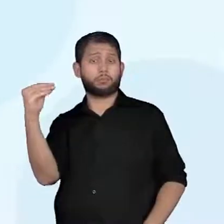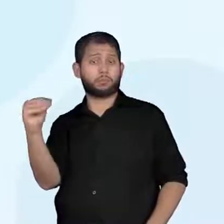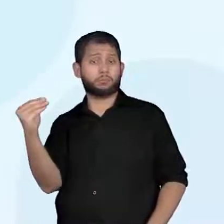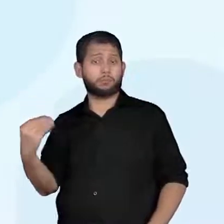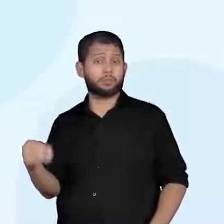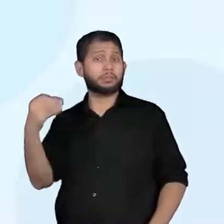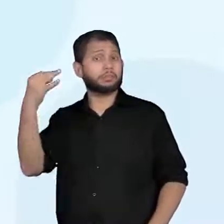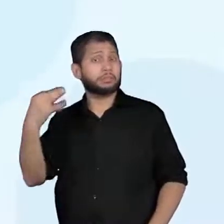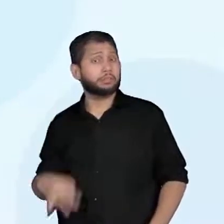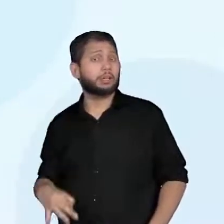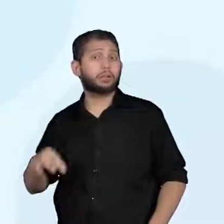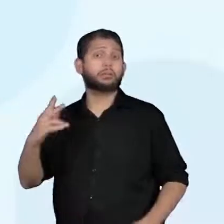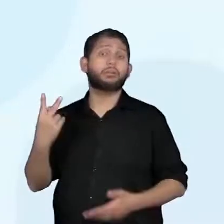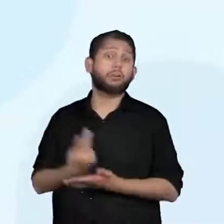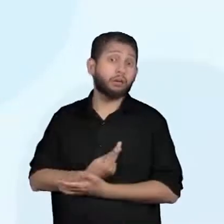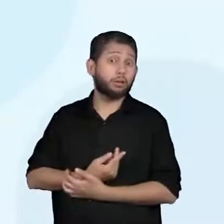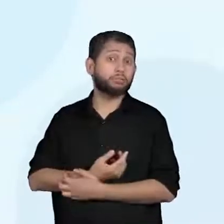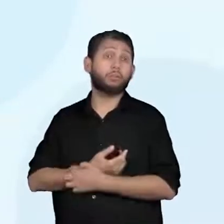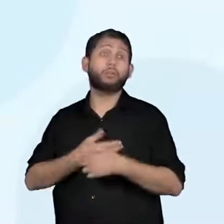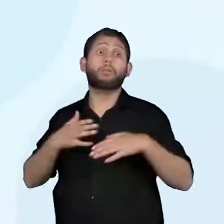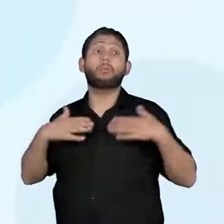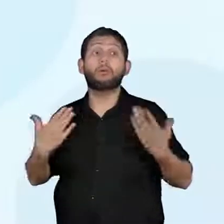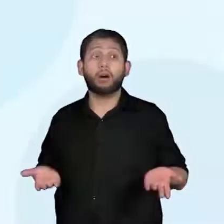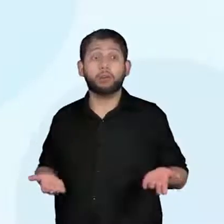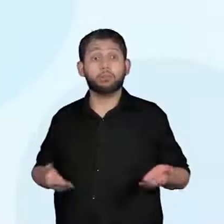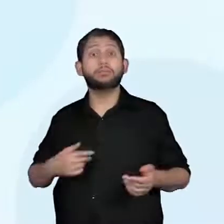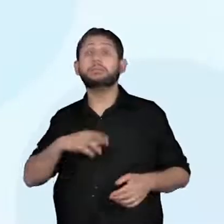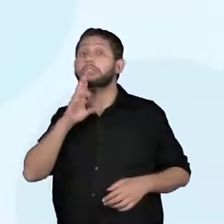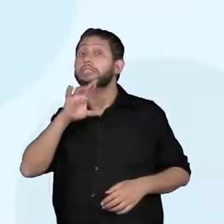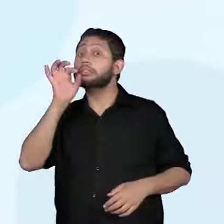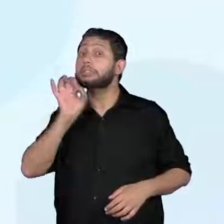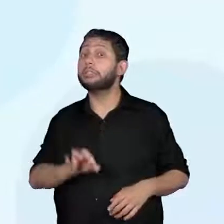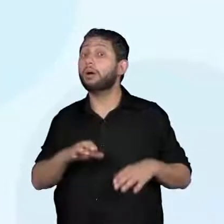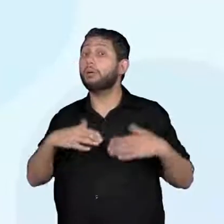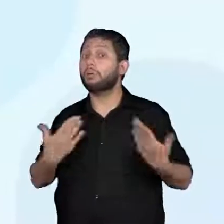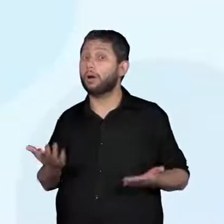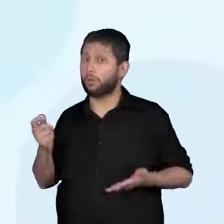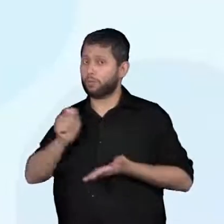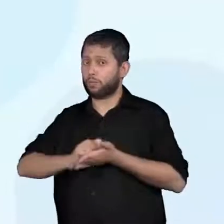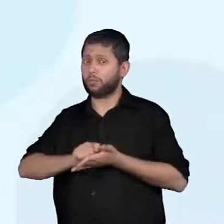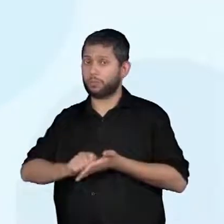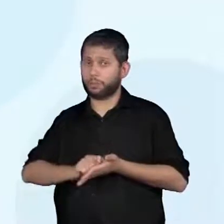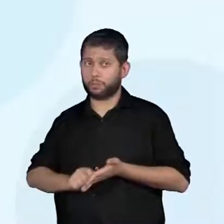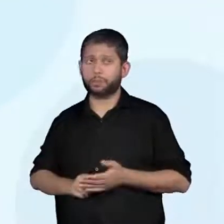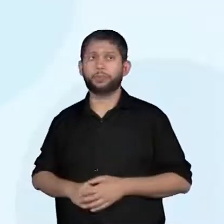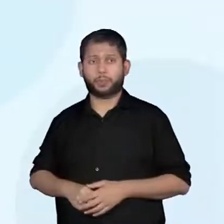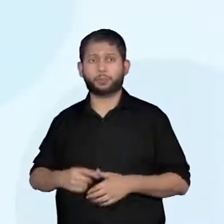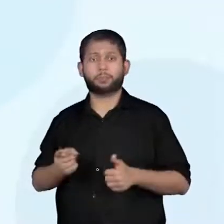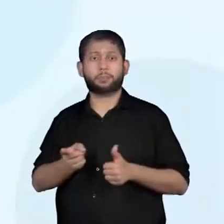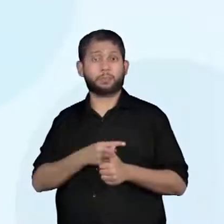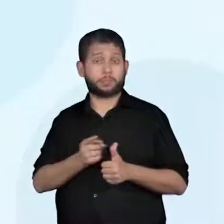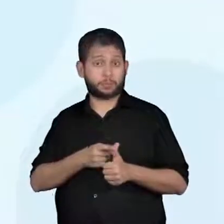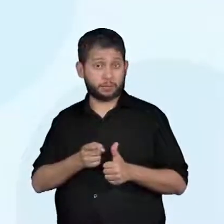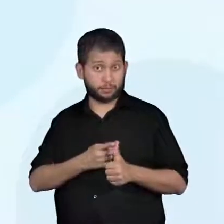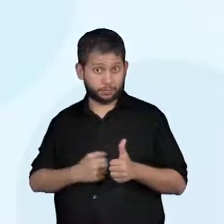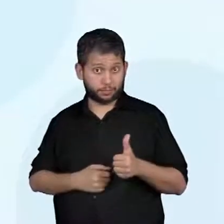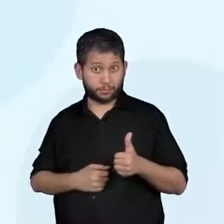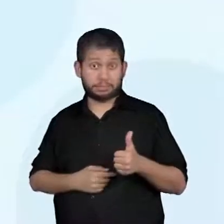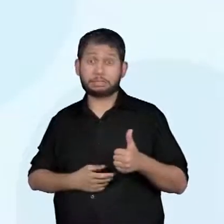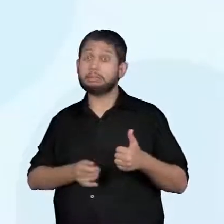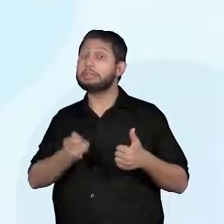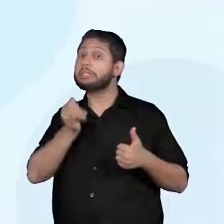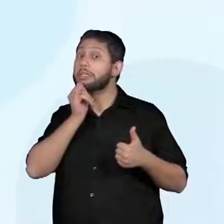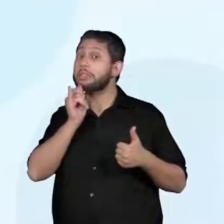registrar aqui qual material e se você acertou ou não. Certo. Então, vou colocar aqui um